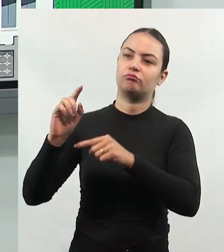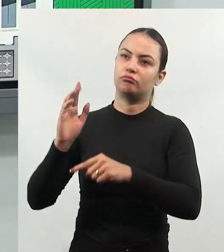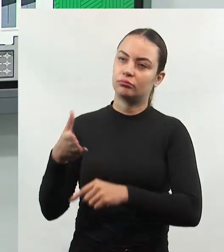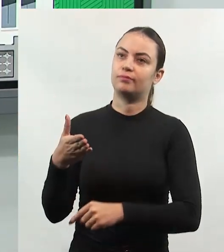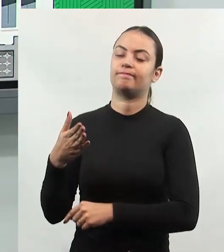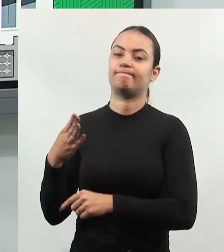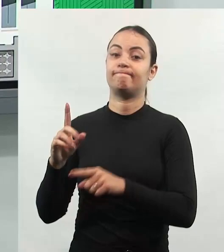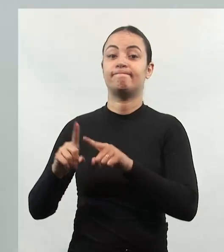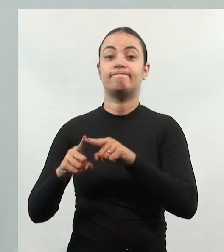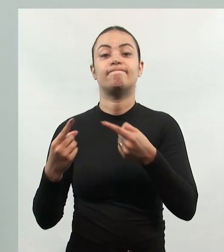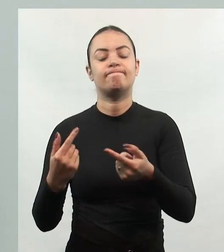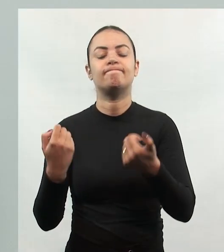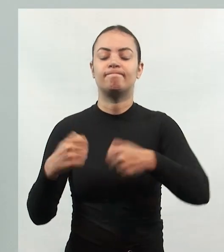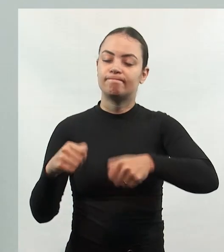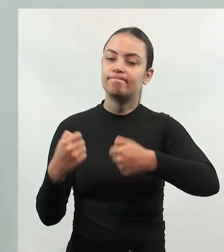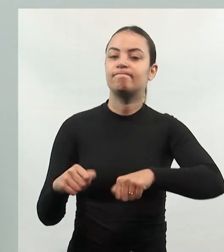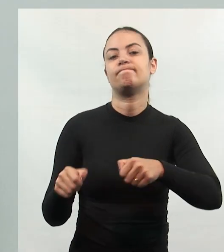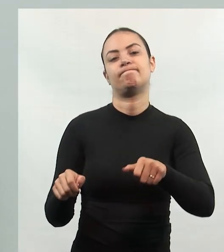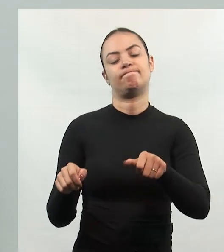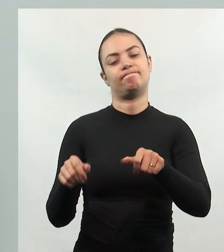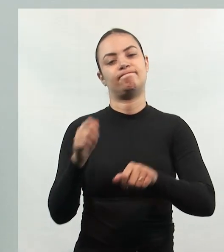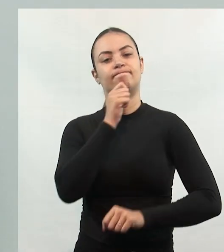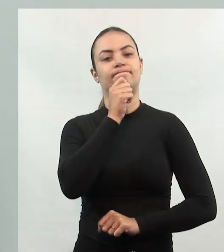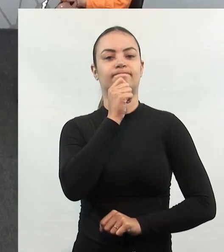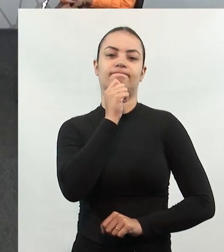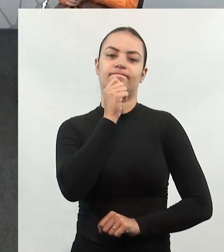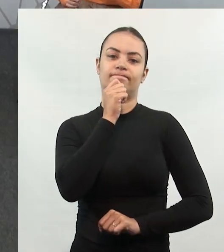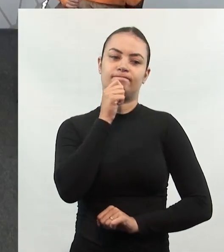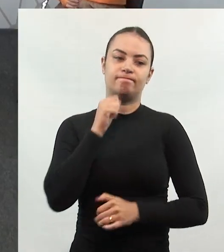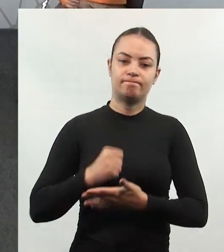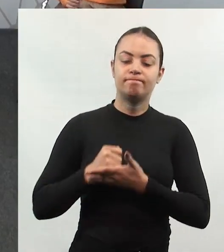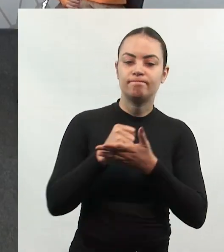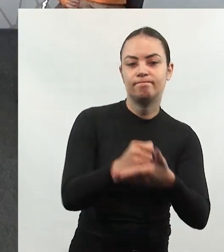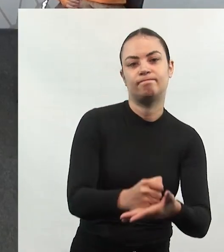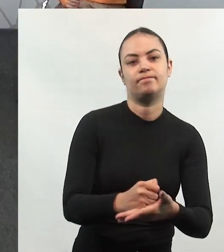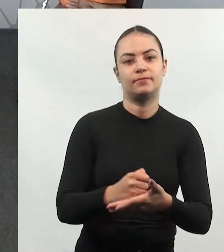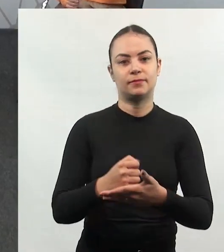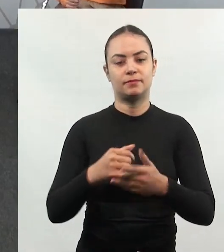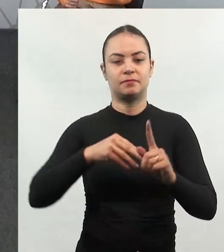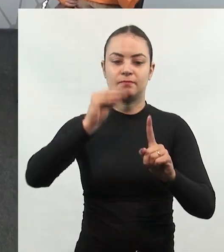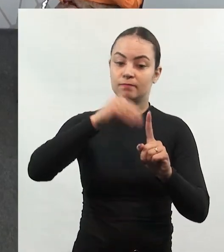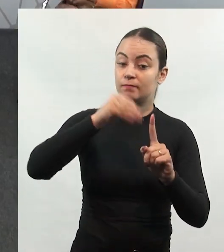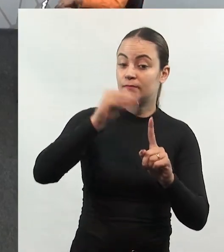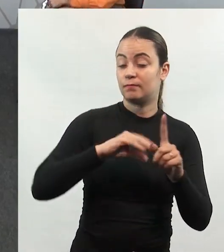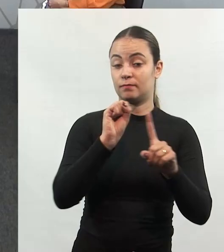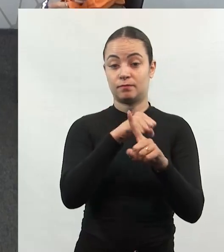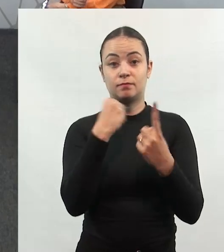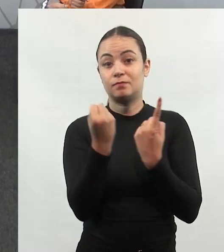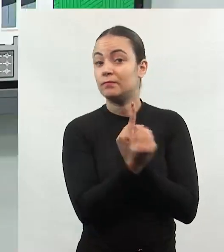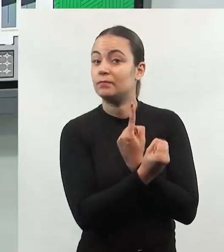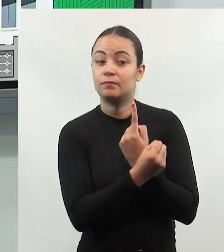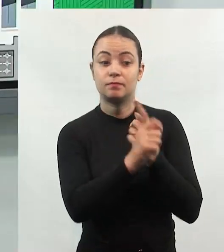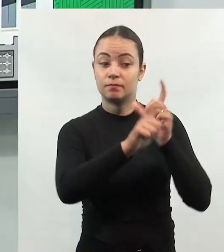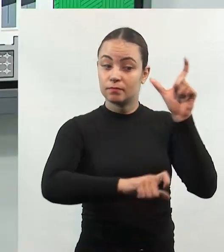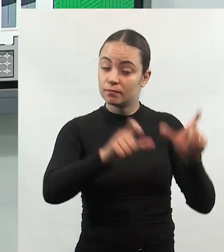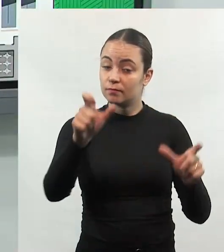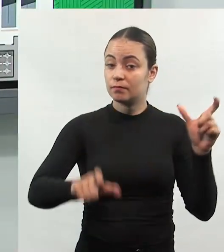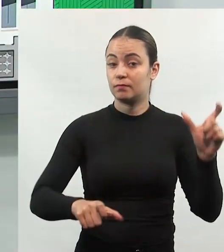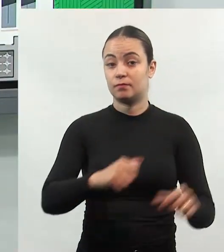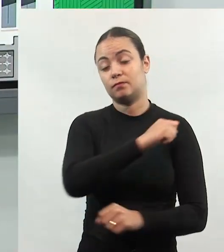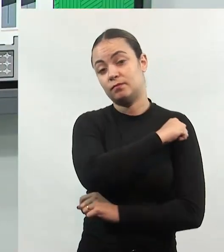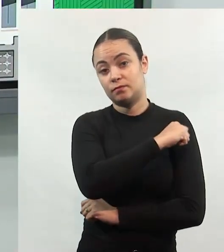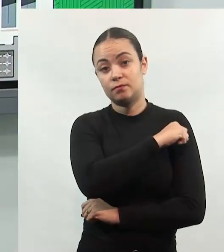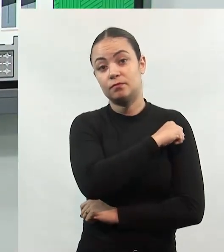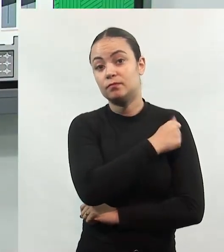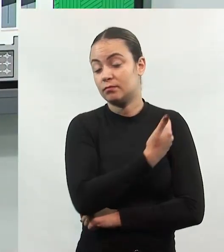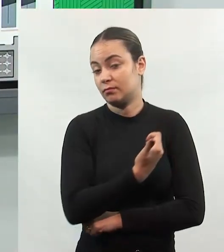metendo pau nela e mando, tá acontecendo isso em escola tal e pá. Então a gente participa muito desse processo e vai retroalimentando o sistema